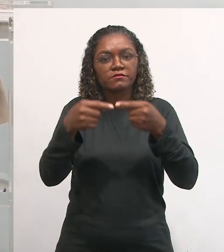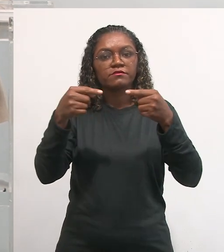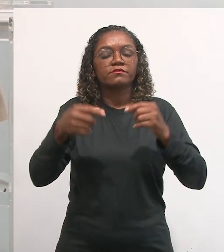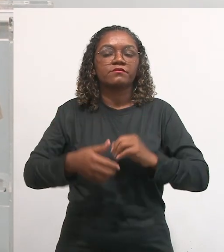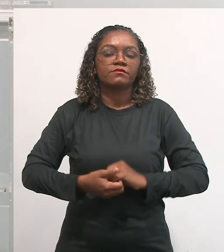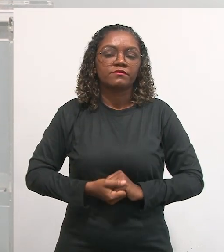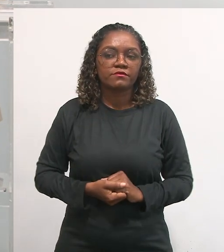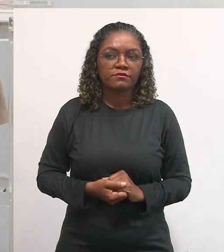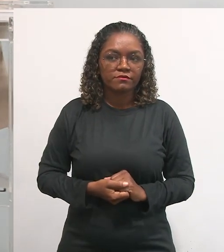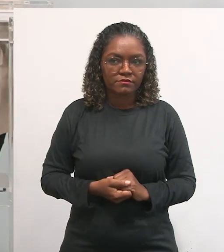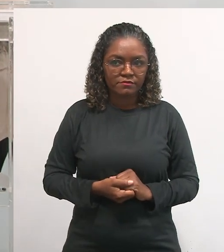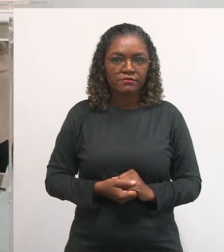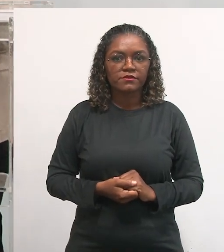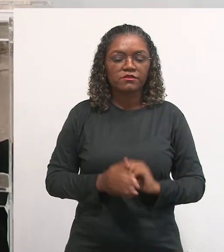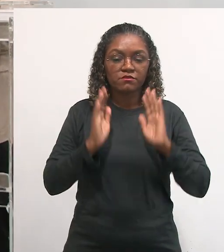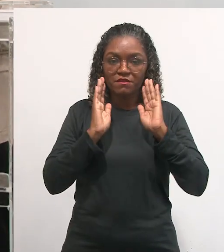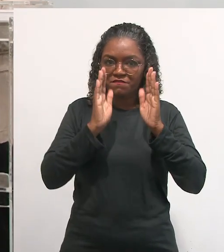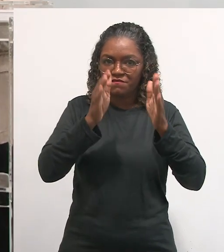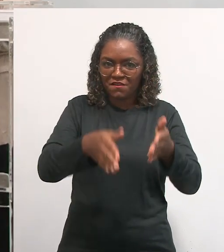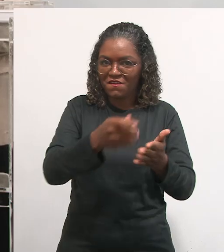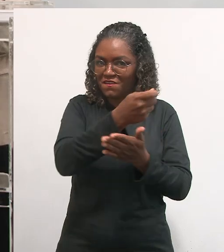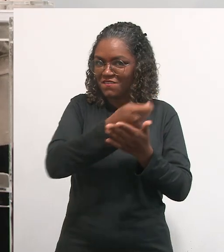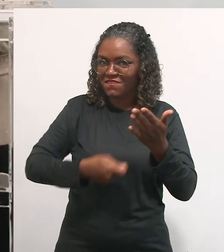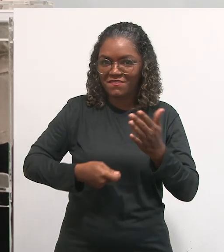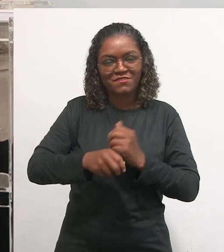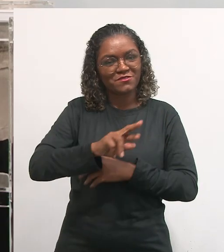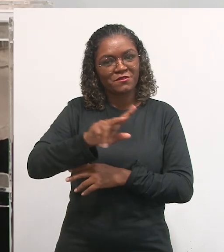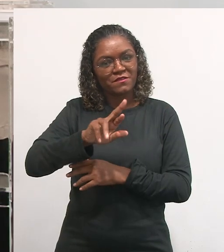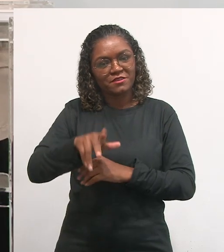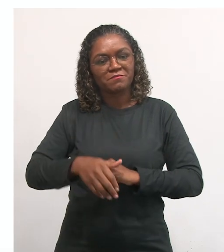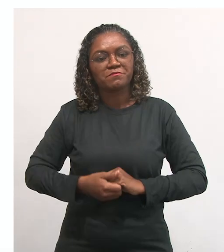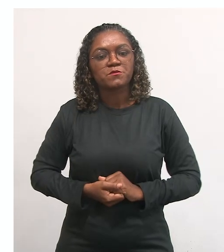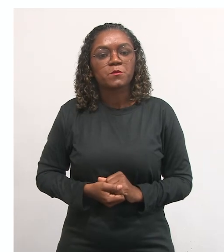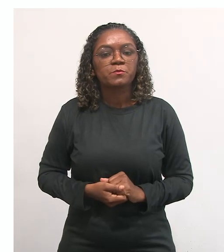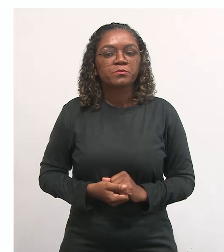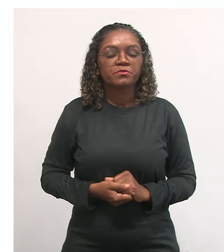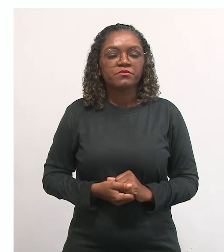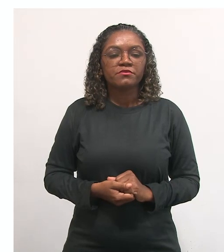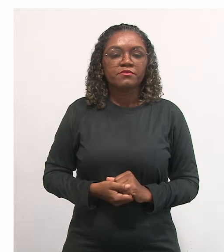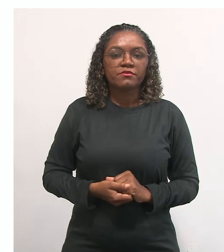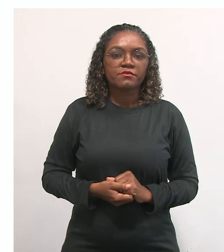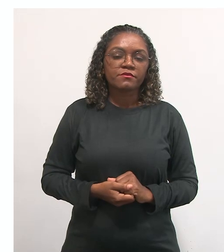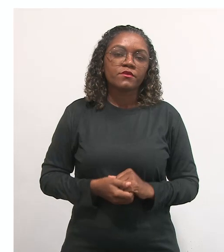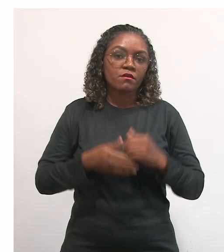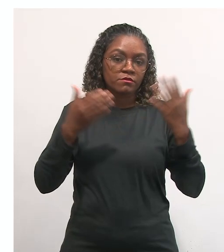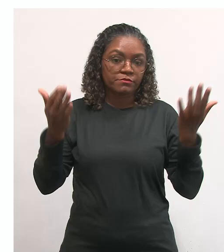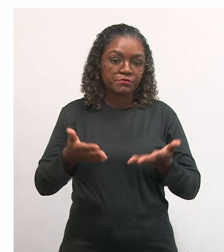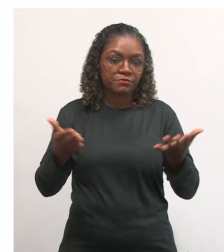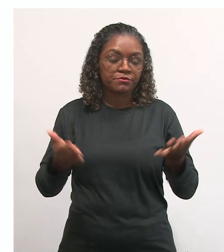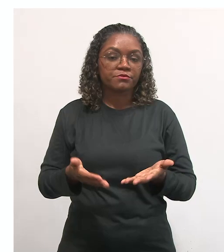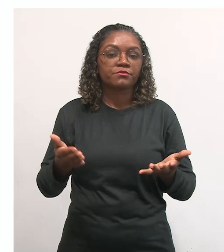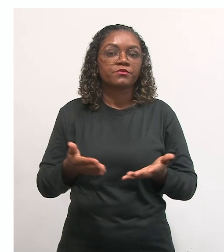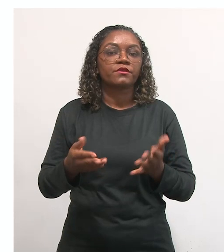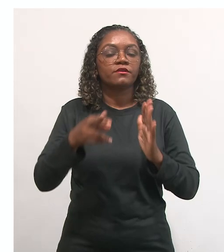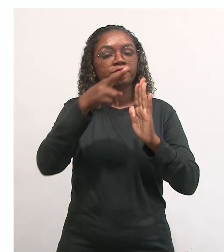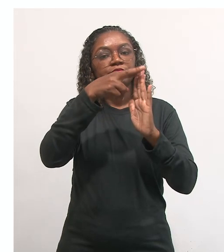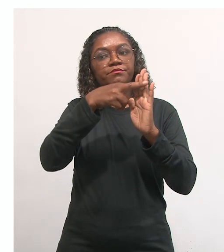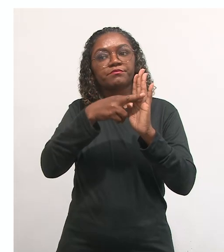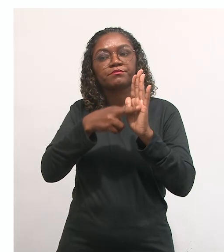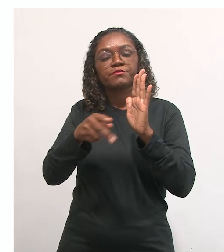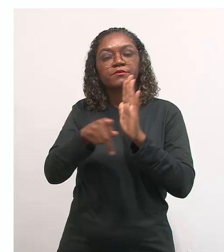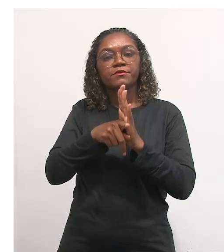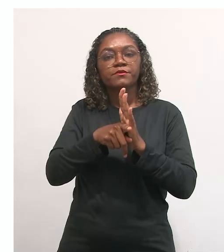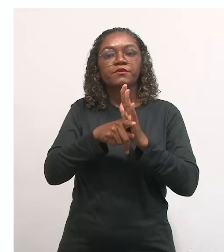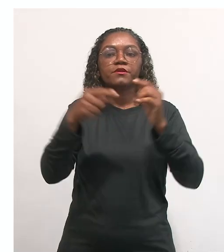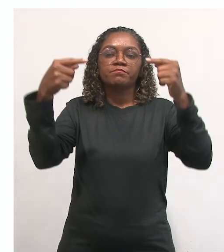Tá então não é só para trabalho acadêmico não tá certo Vamos lá olha só aqui quando a gente fala das normas de